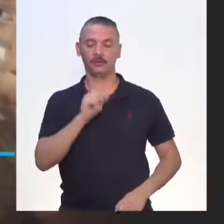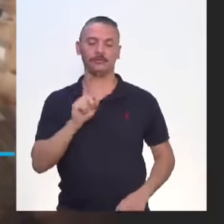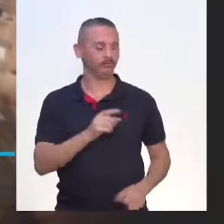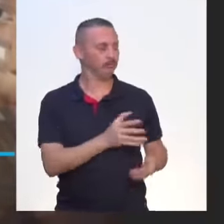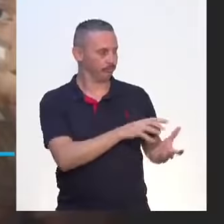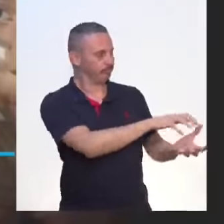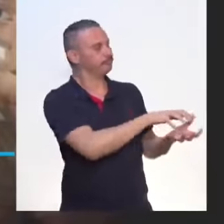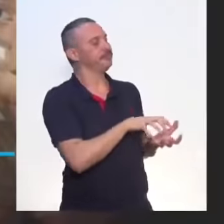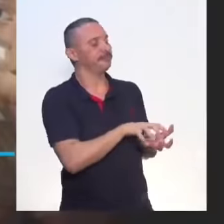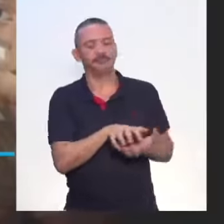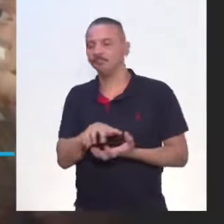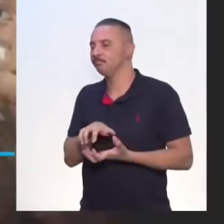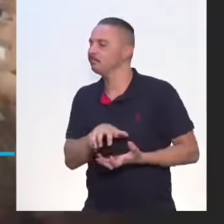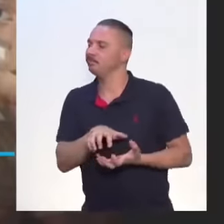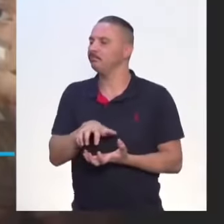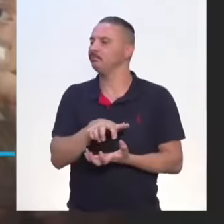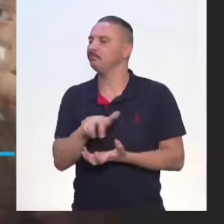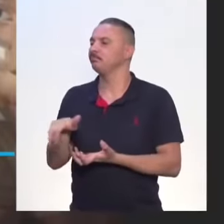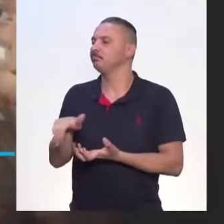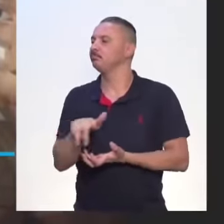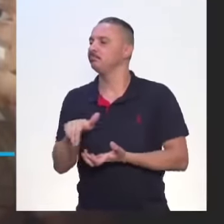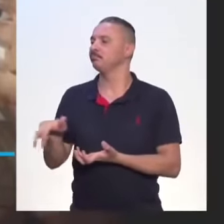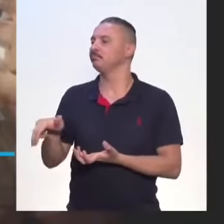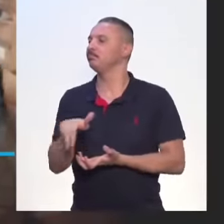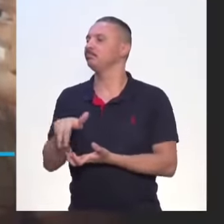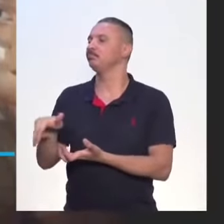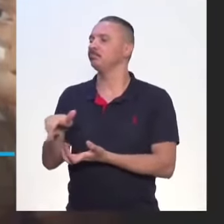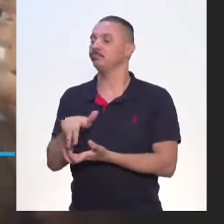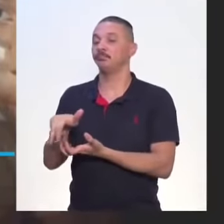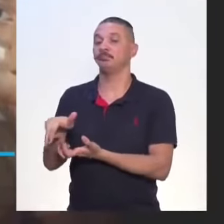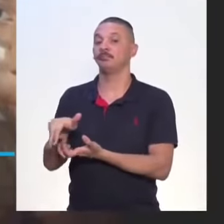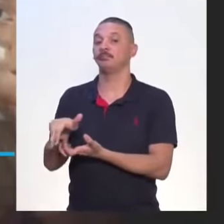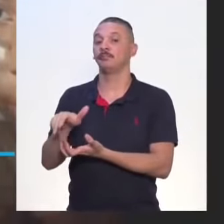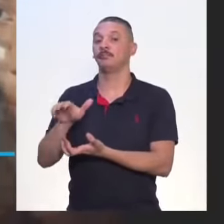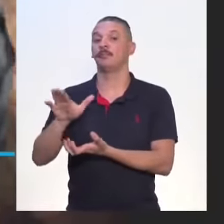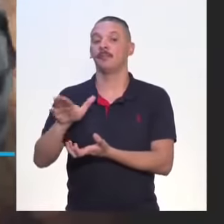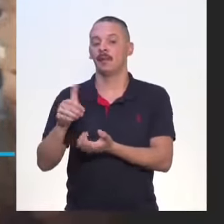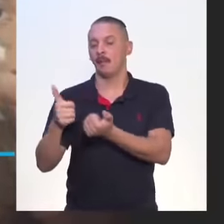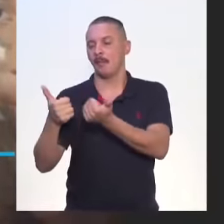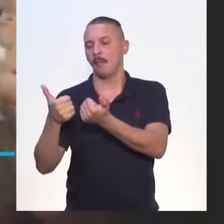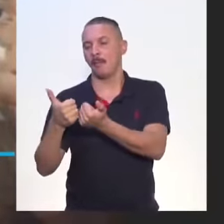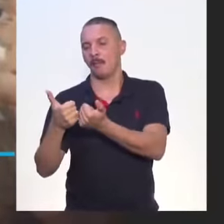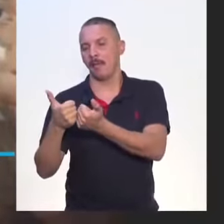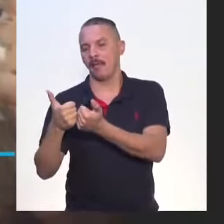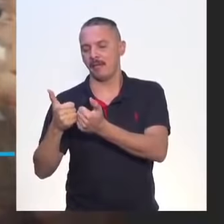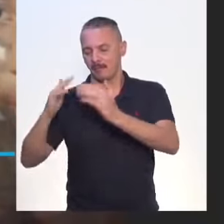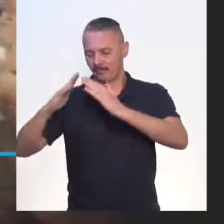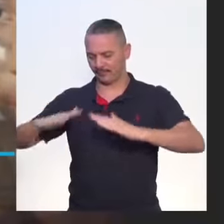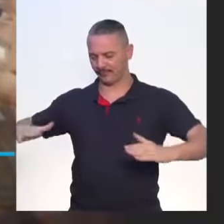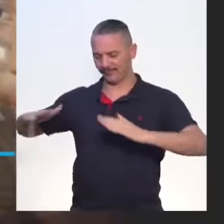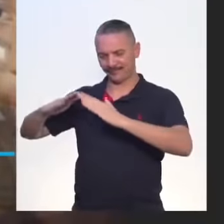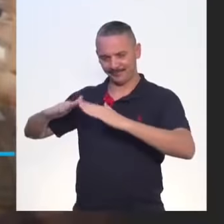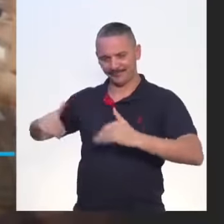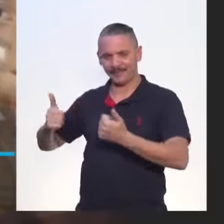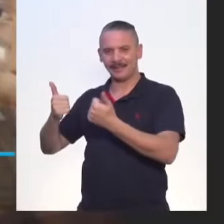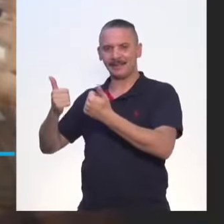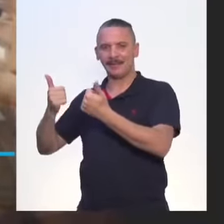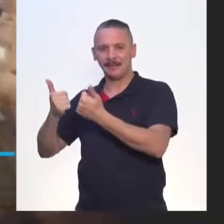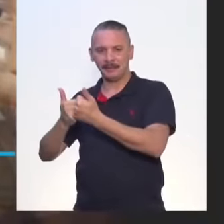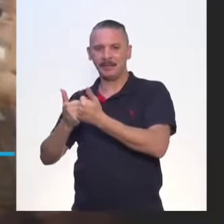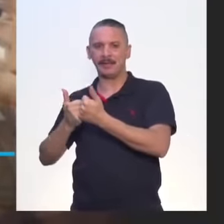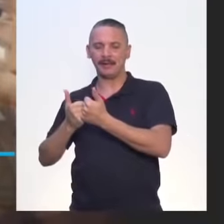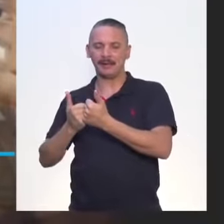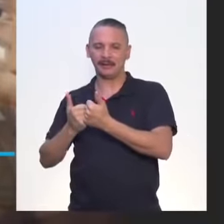o Karutaru, foi embora e tal, só que chegou no próximo da aldeia, faltava um meio-dia para ele chegar na